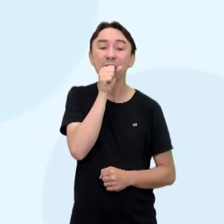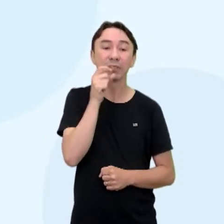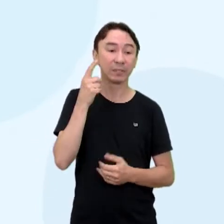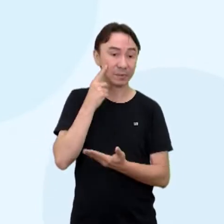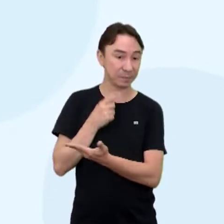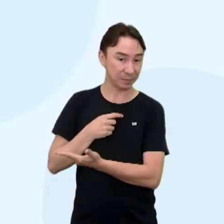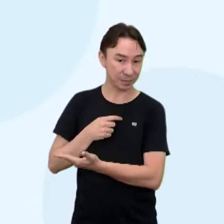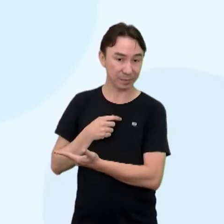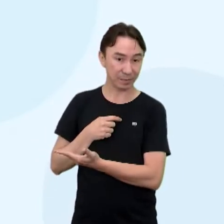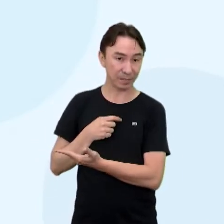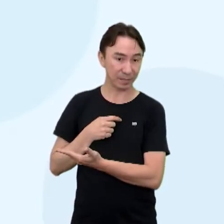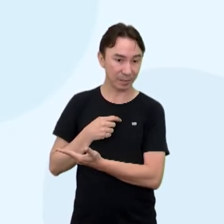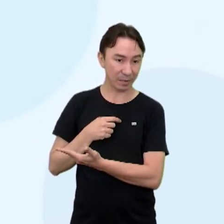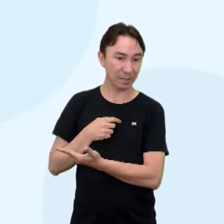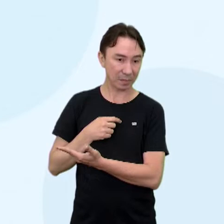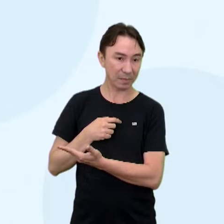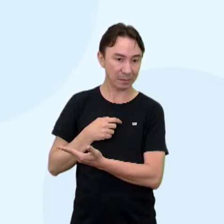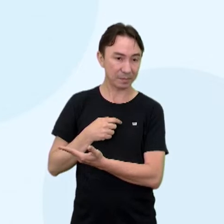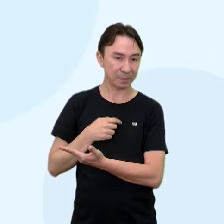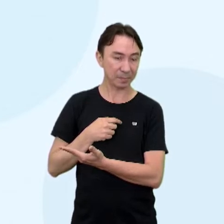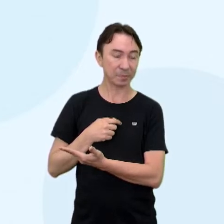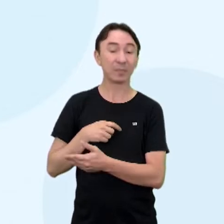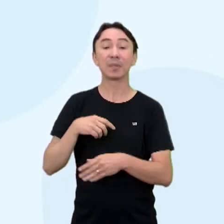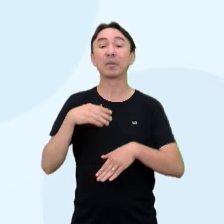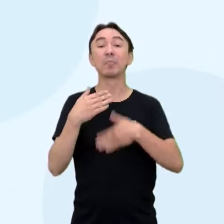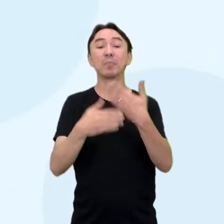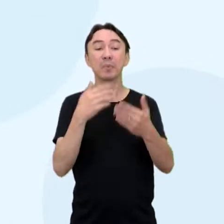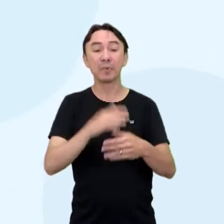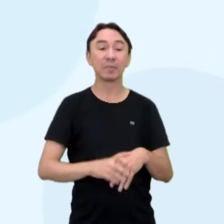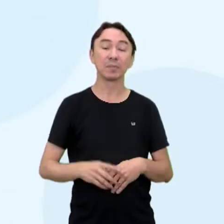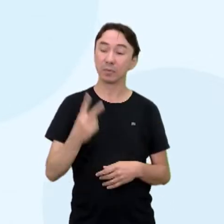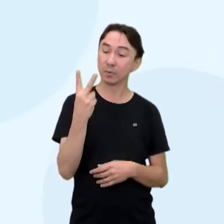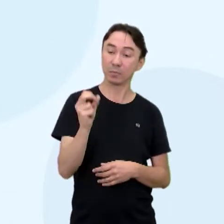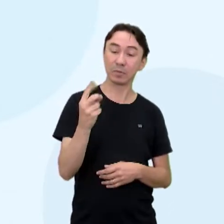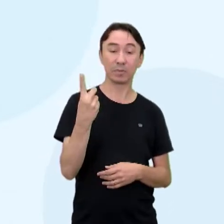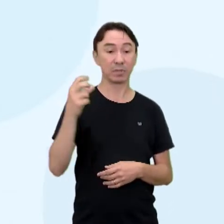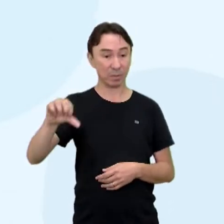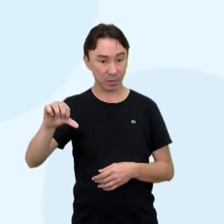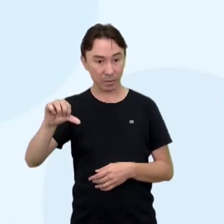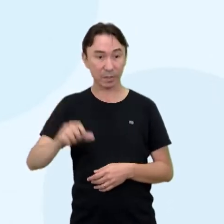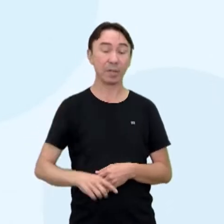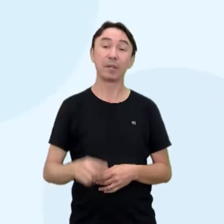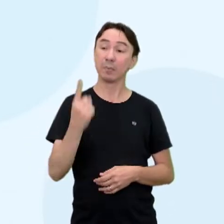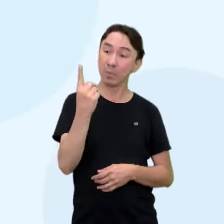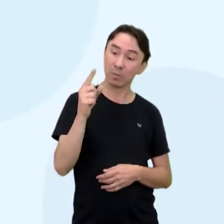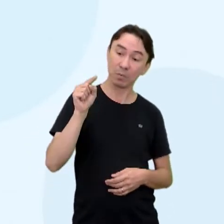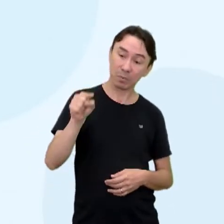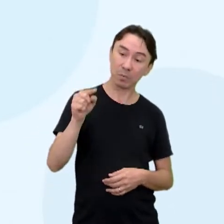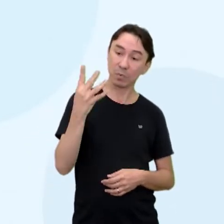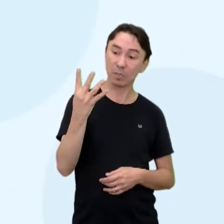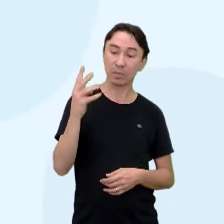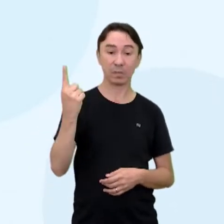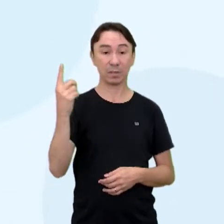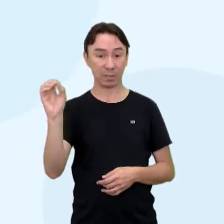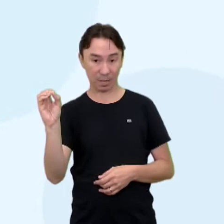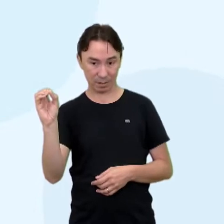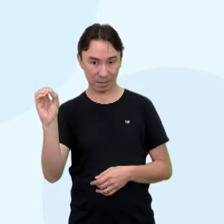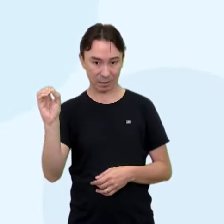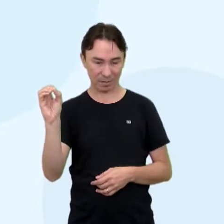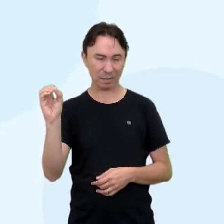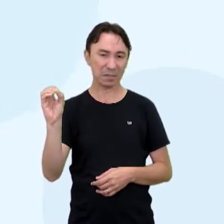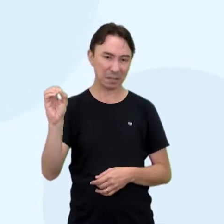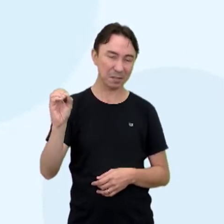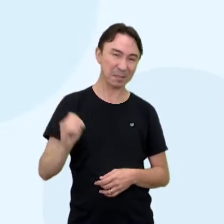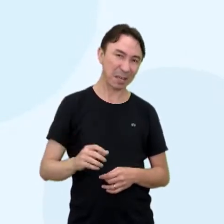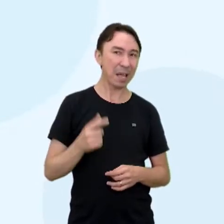1.314, né? A renda aí de domicílio, né? Depois aí em 2019, 1.410. Né? Lembrando que domicílio, em média,